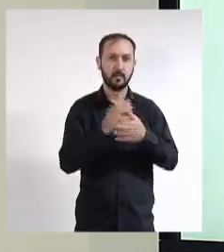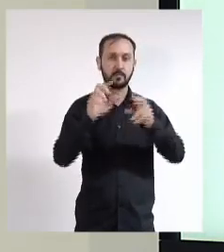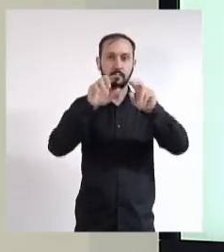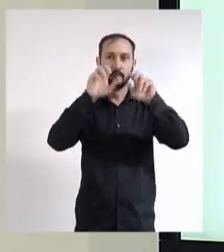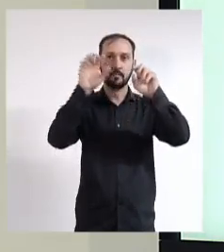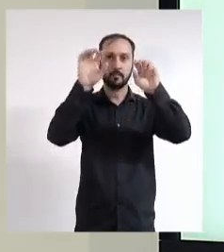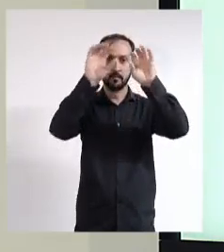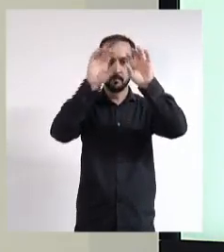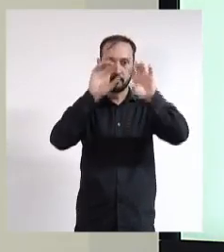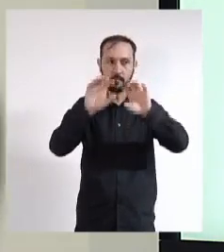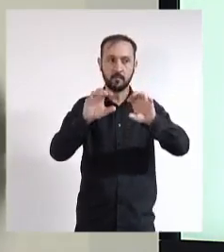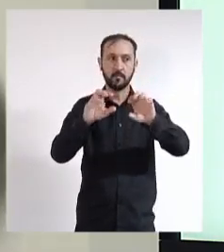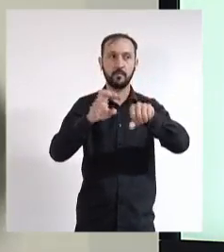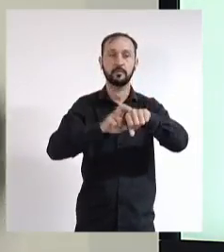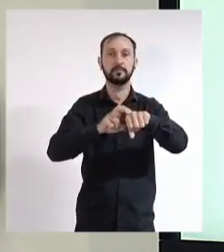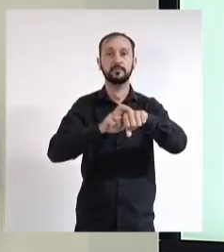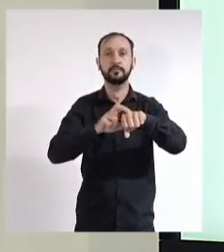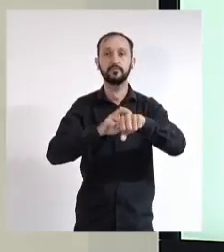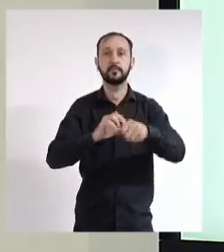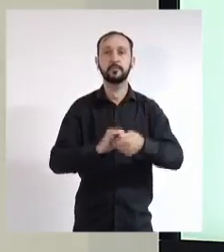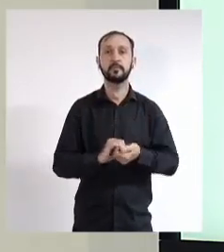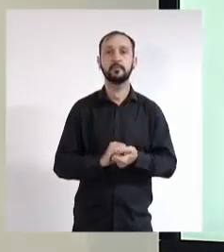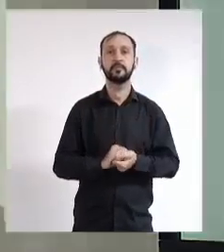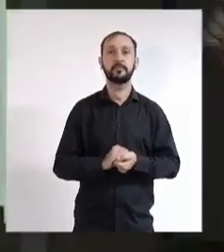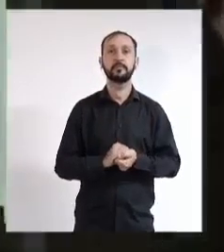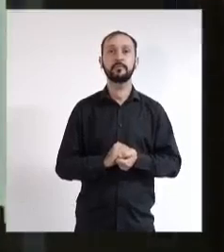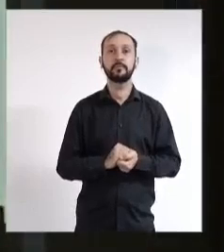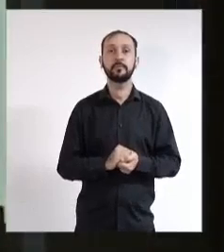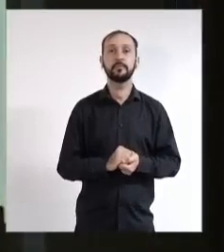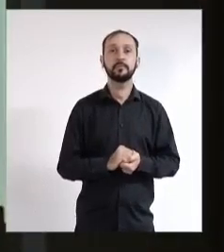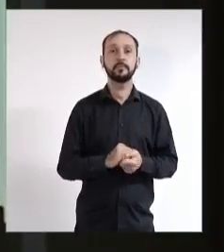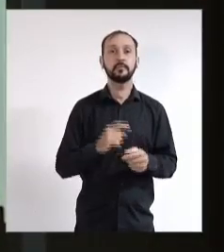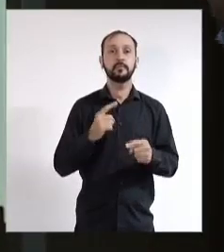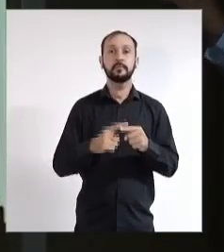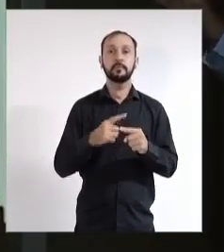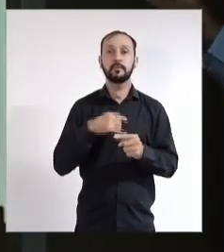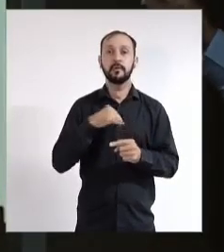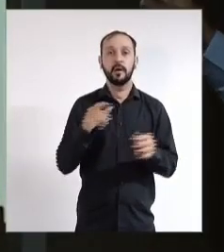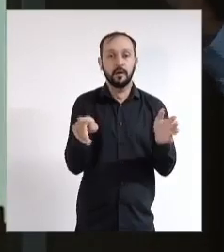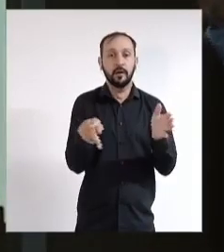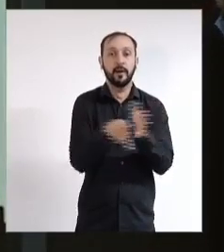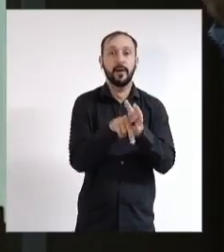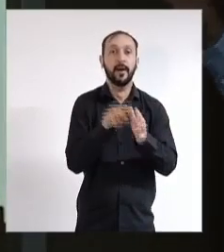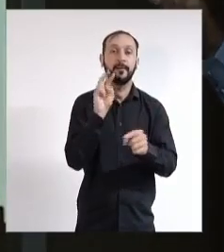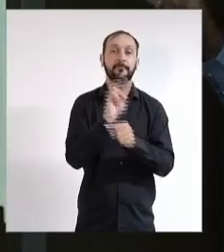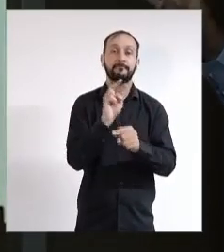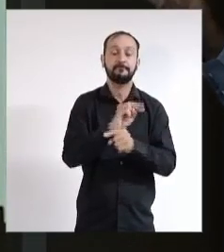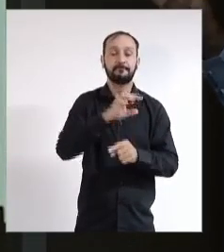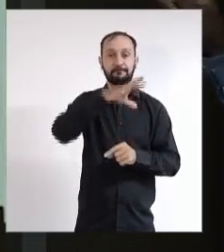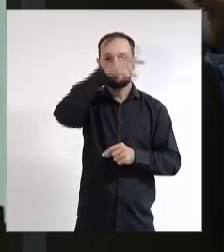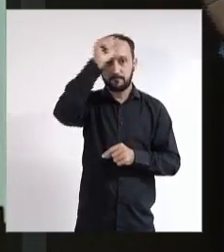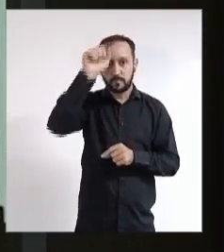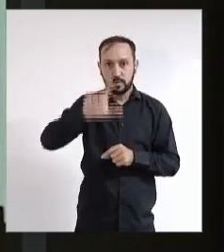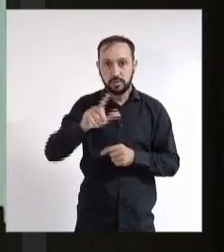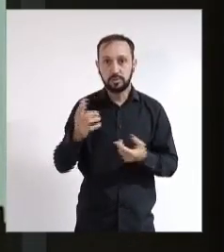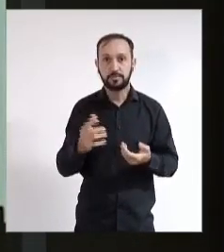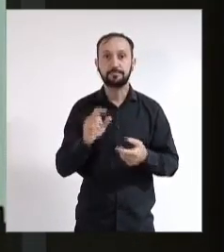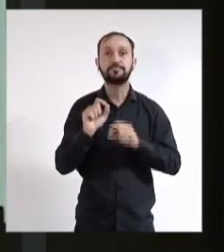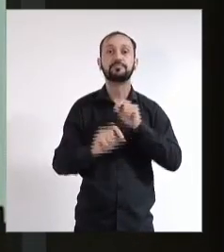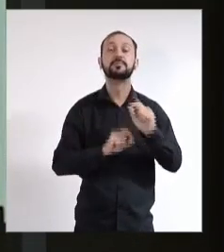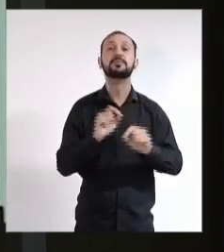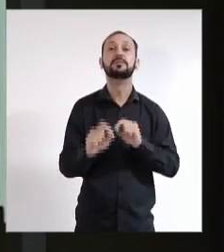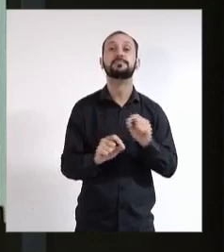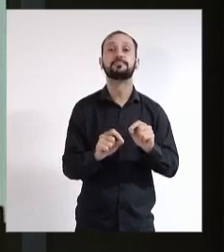verde né porque elas estão em verde porque essas são as unidades de conservação em mato grosso do sul que